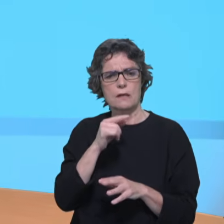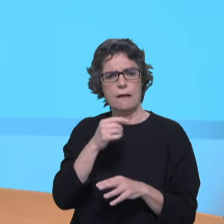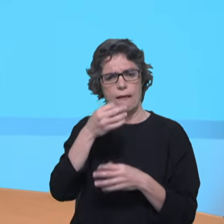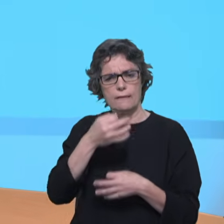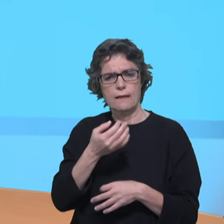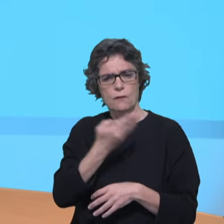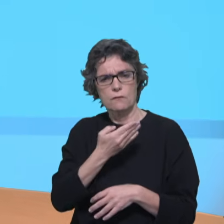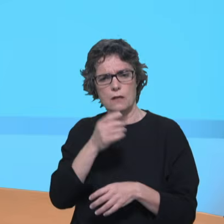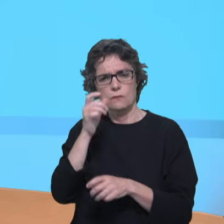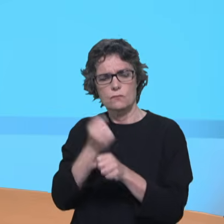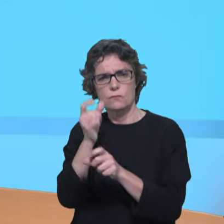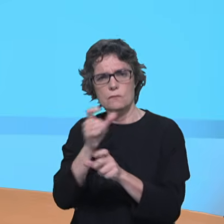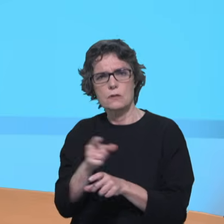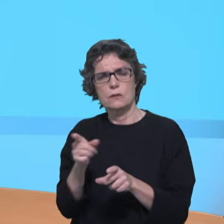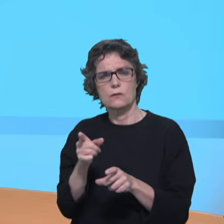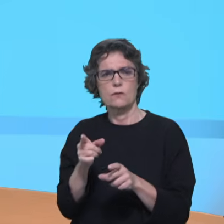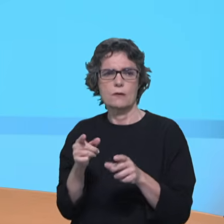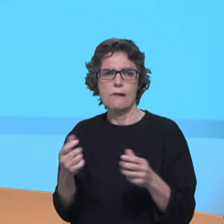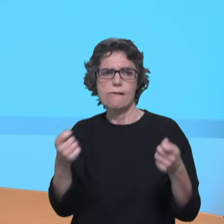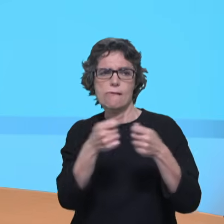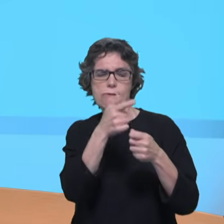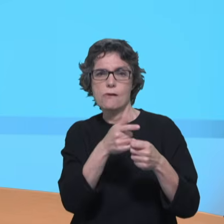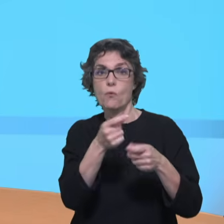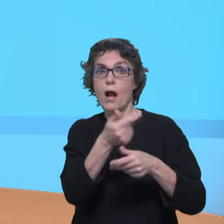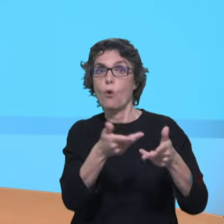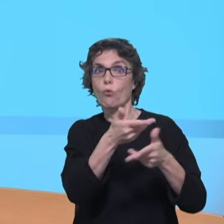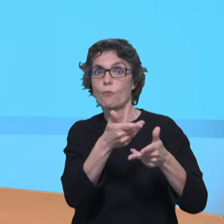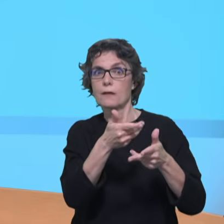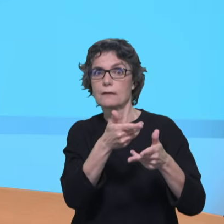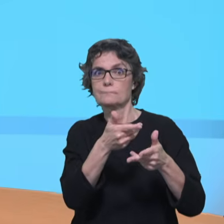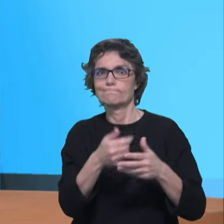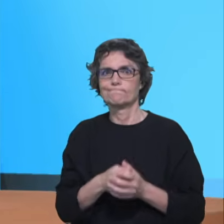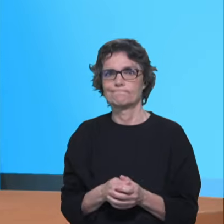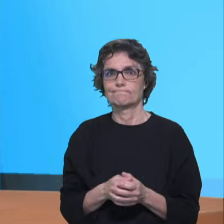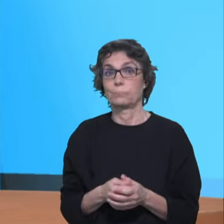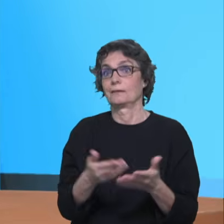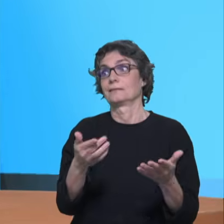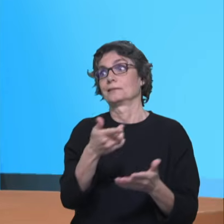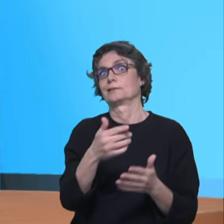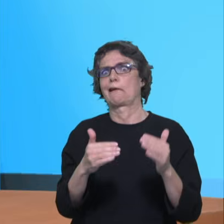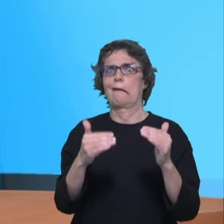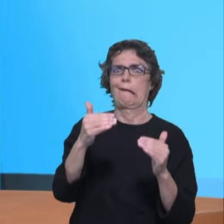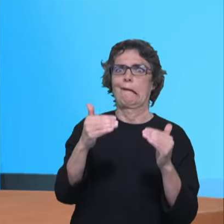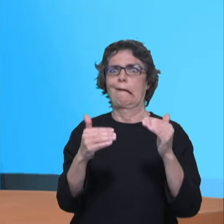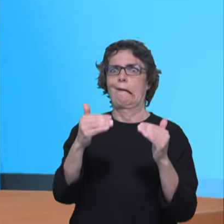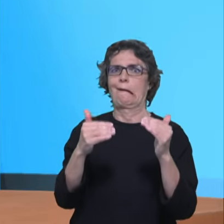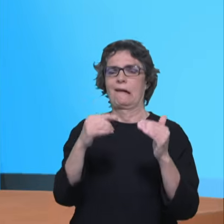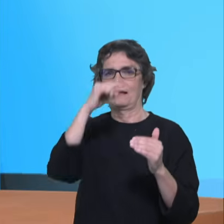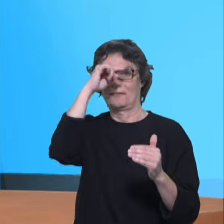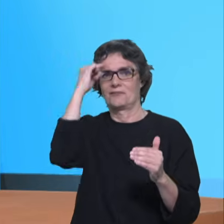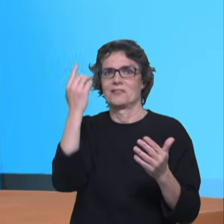com a competitividade da economia das empresas, nomeadamente em torno desses temas? Esse é sempre o equilíbrio muito difícil